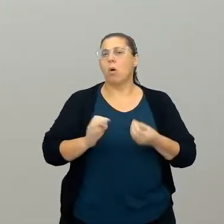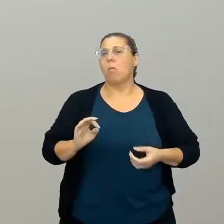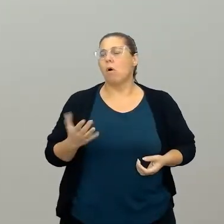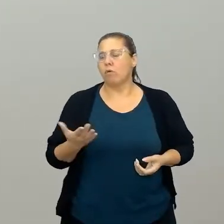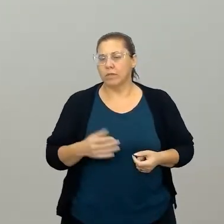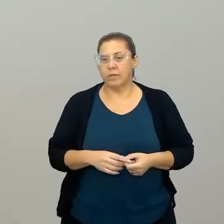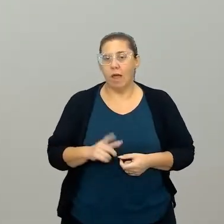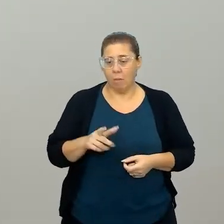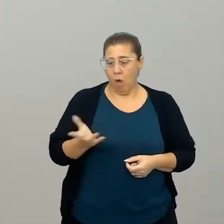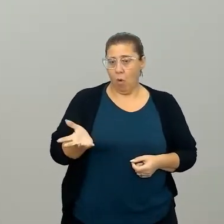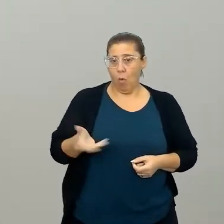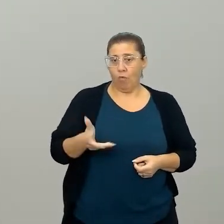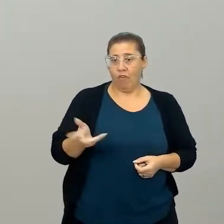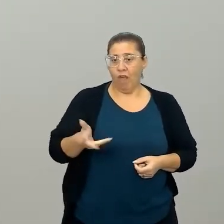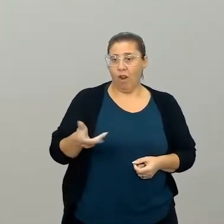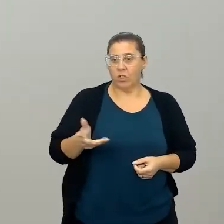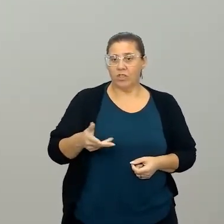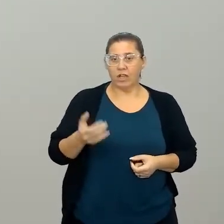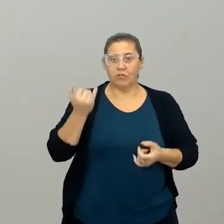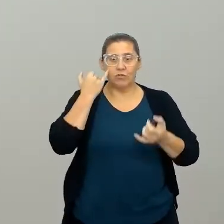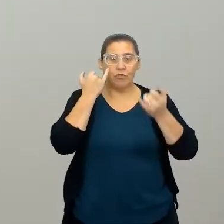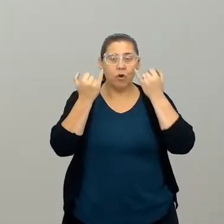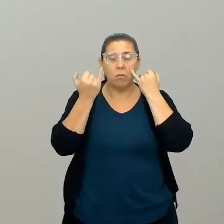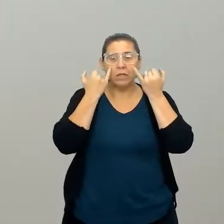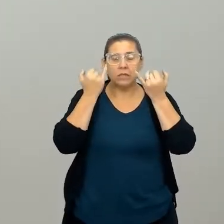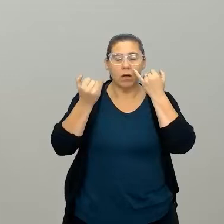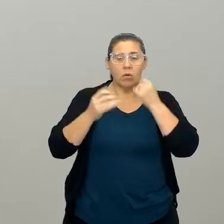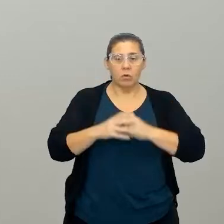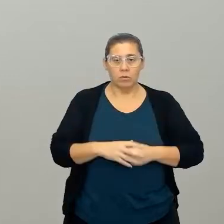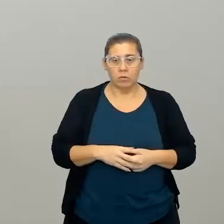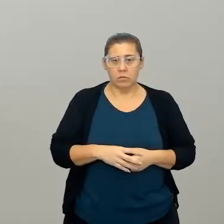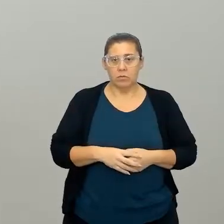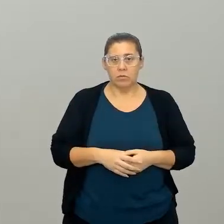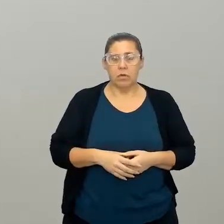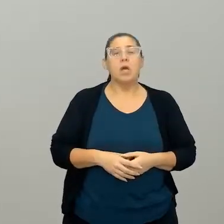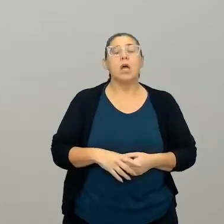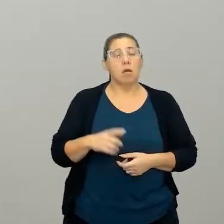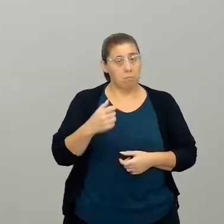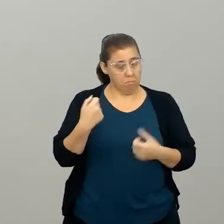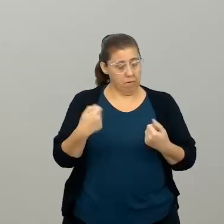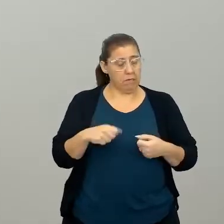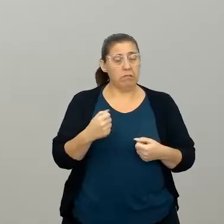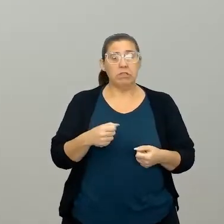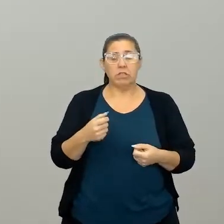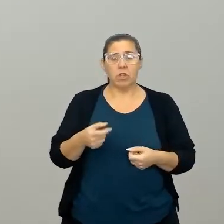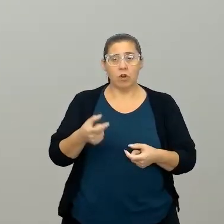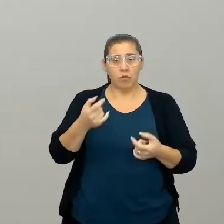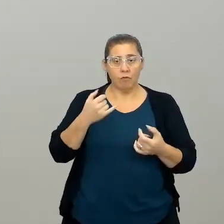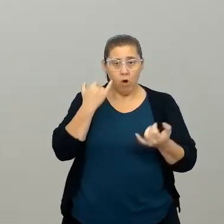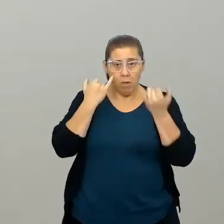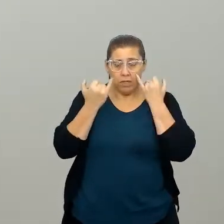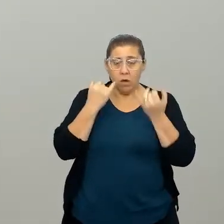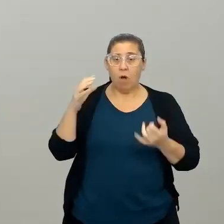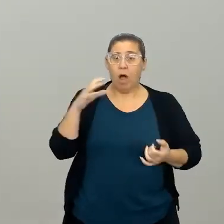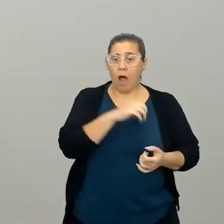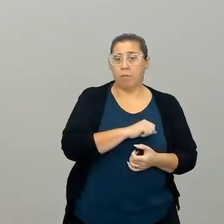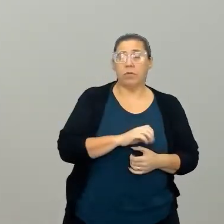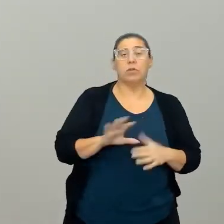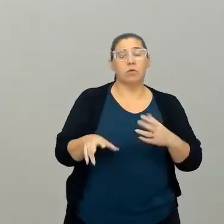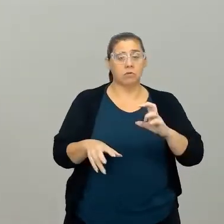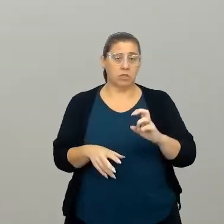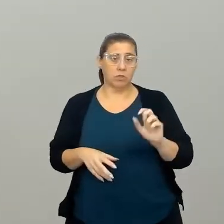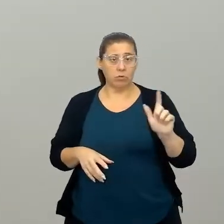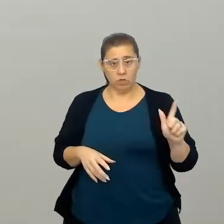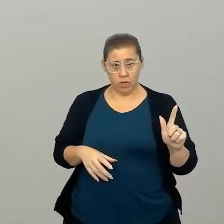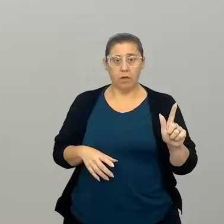uma velocidade excepcional de dados. O deslocamento ele exige uma grande velocidade de dados. Só que o 5G vai